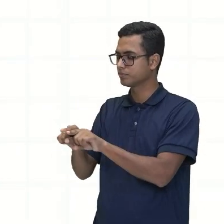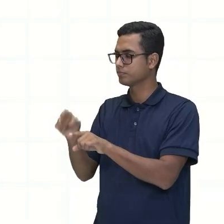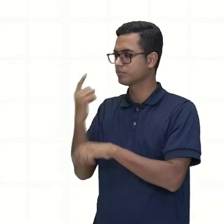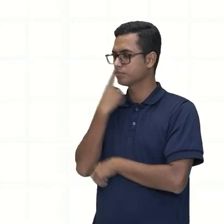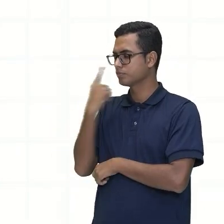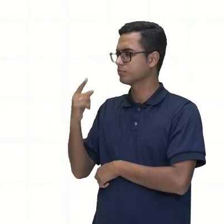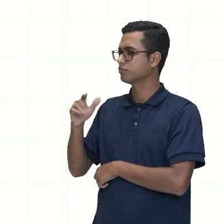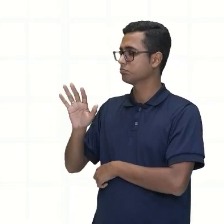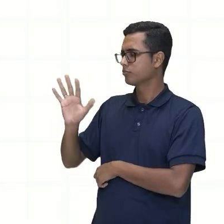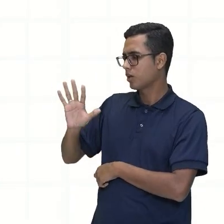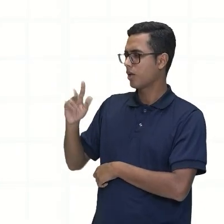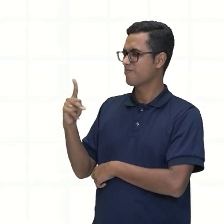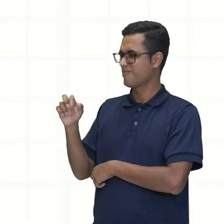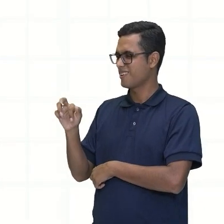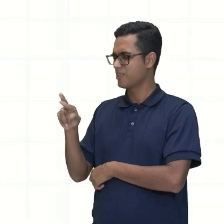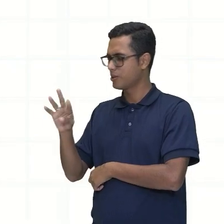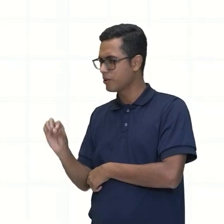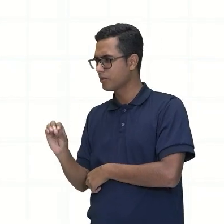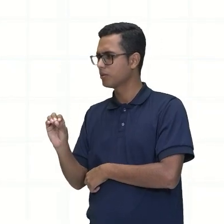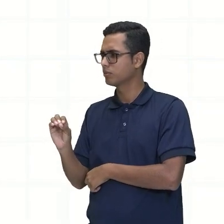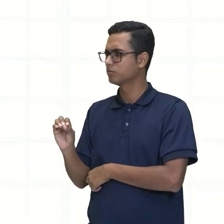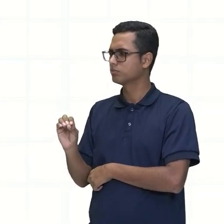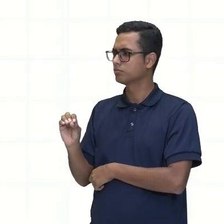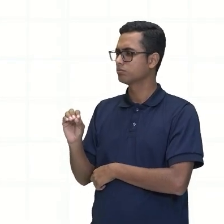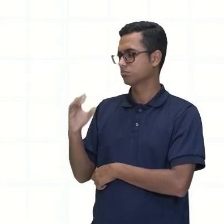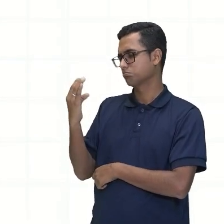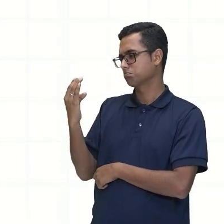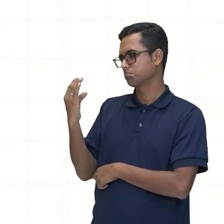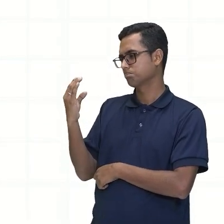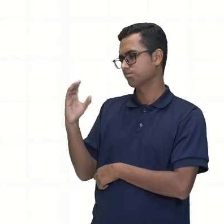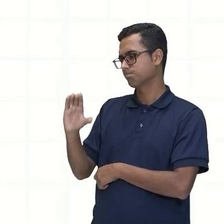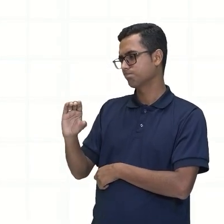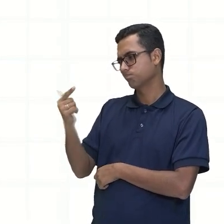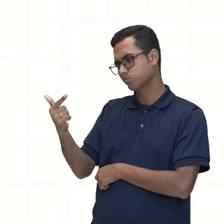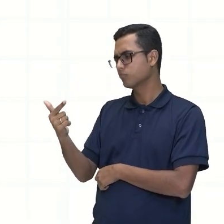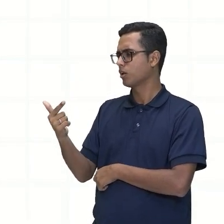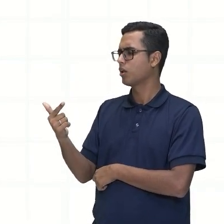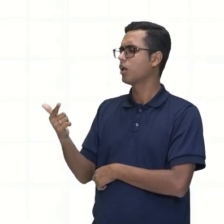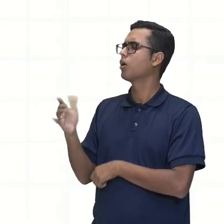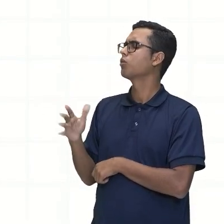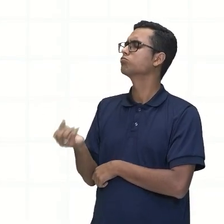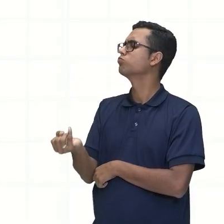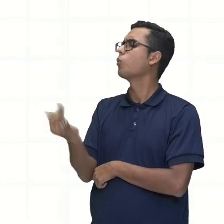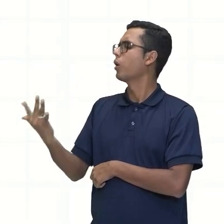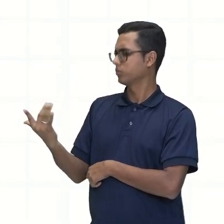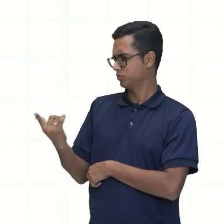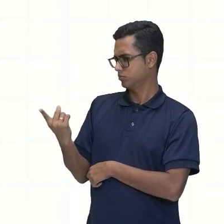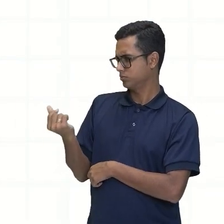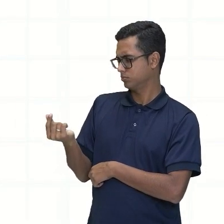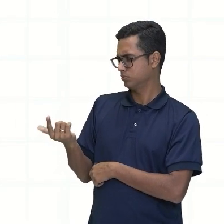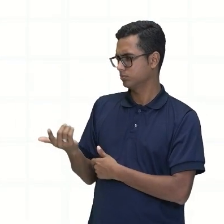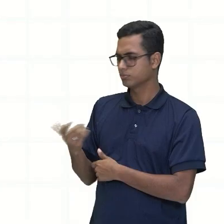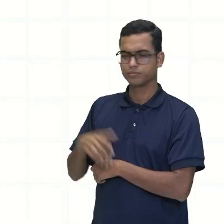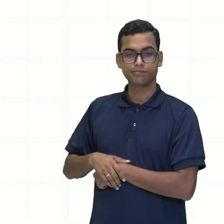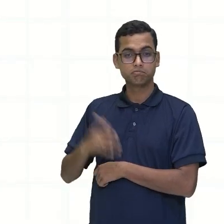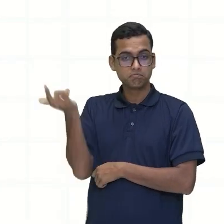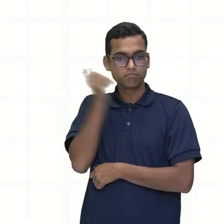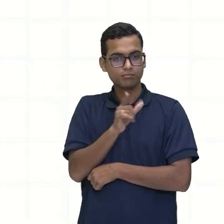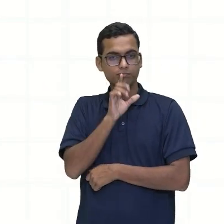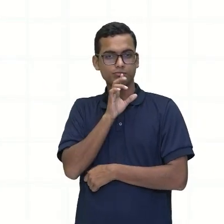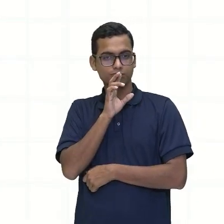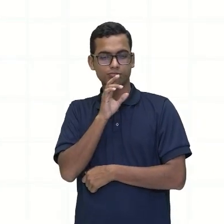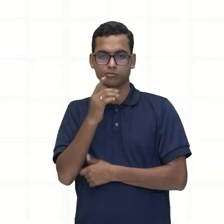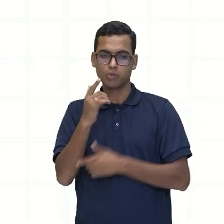sure, claro. How much? Quanto? Então repare que aí mudou, né? Uma pergunta educada requer